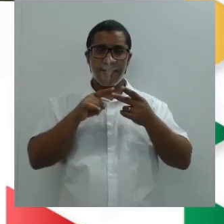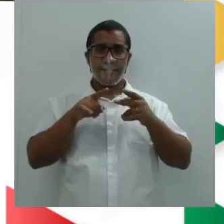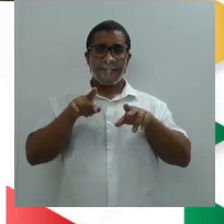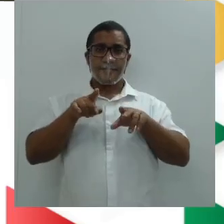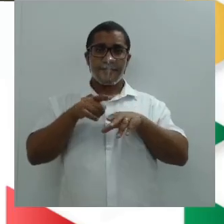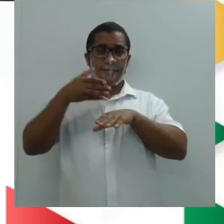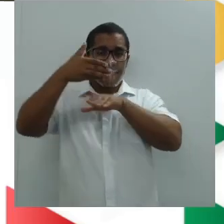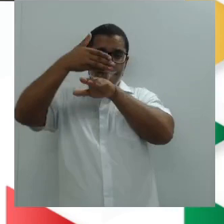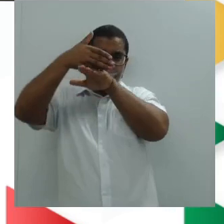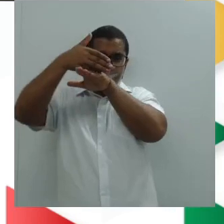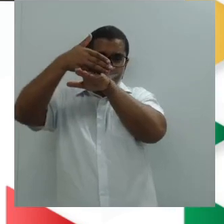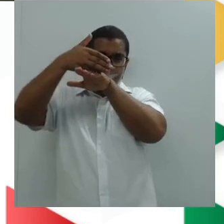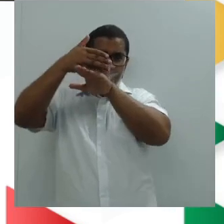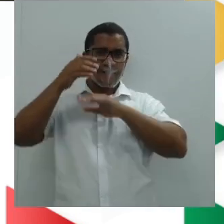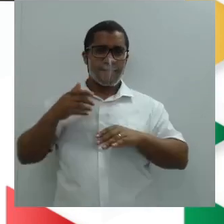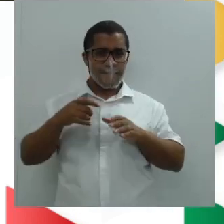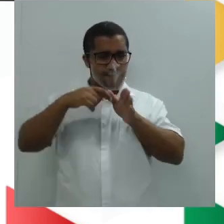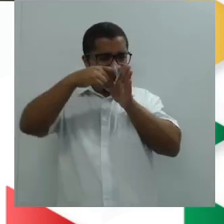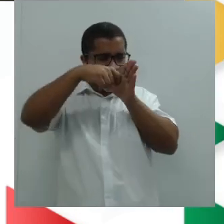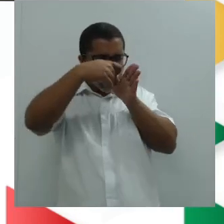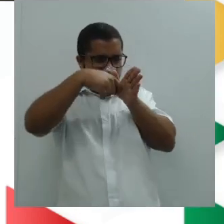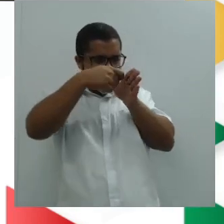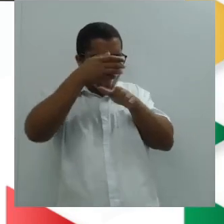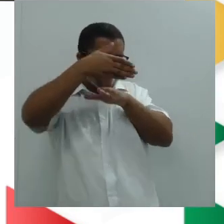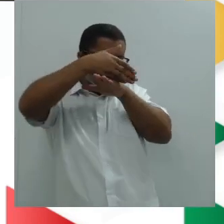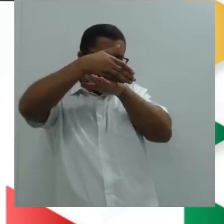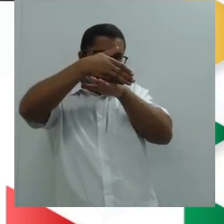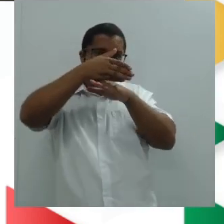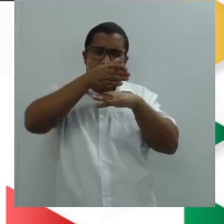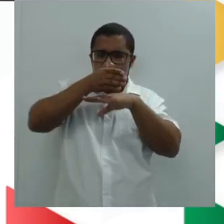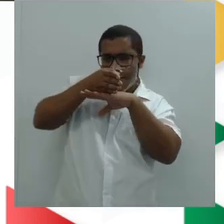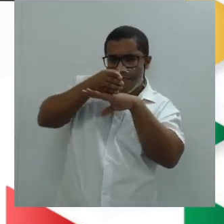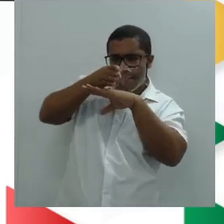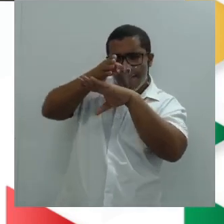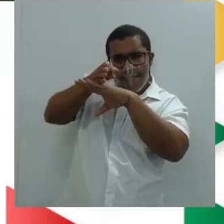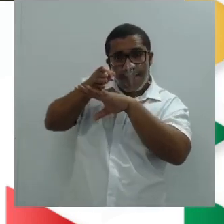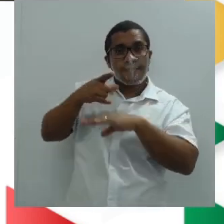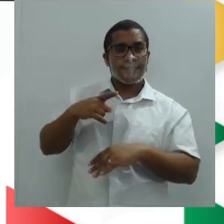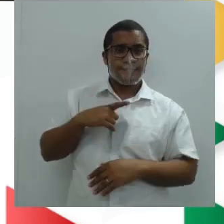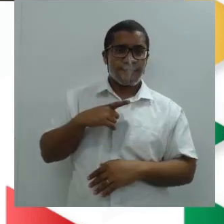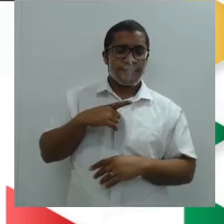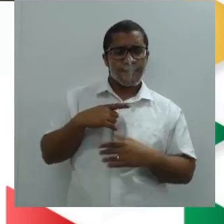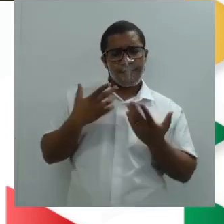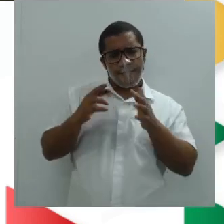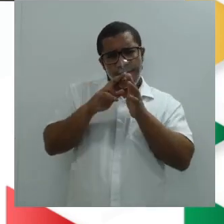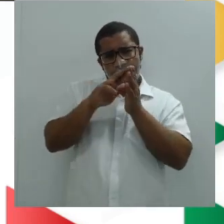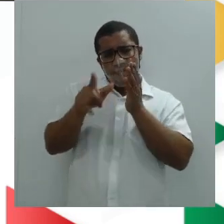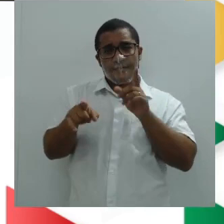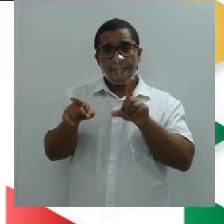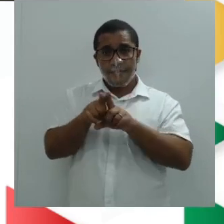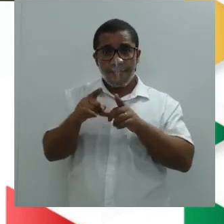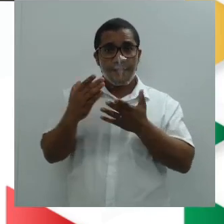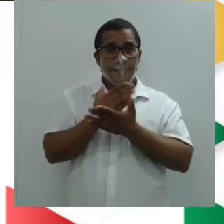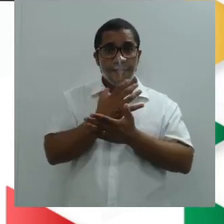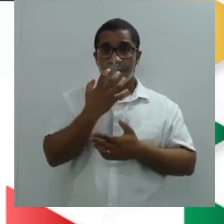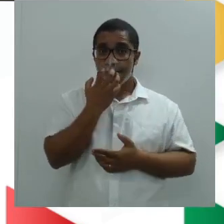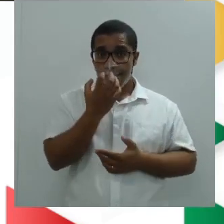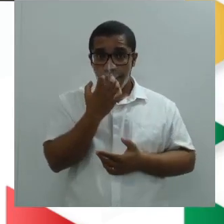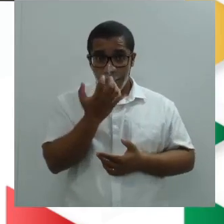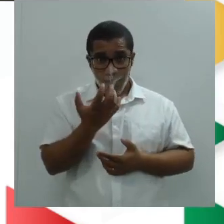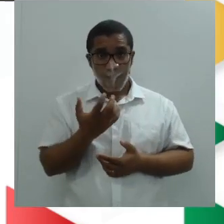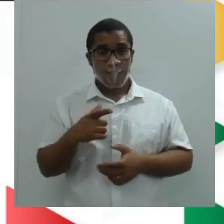de televisão, não é? Que são as câmeras e assim por diante. E colocam até também cães de guarda,